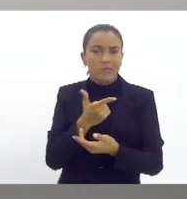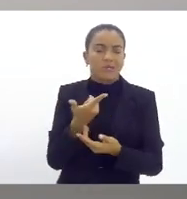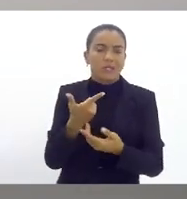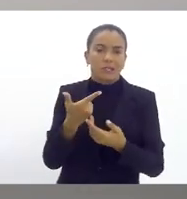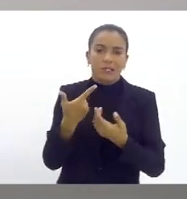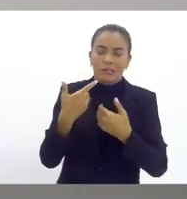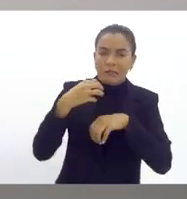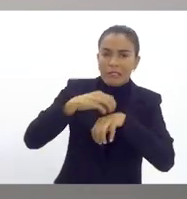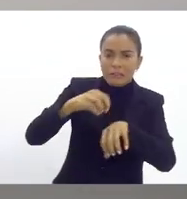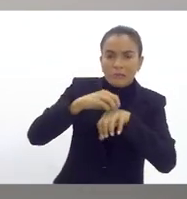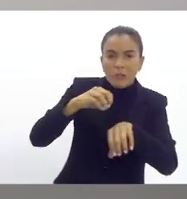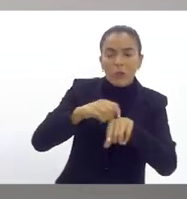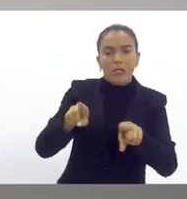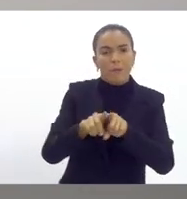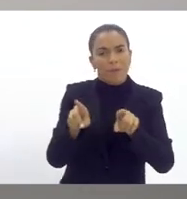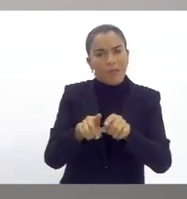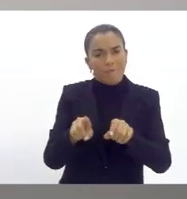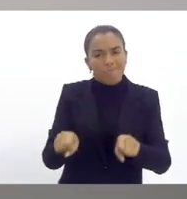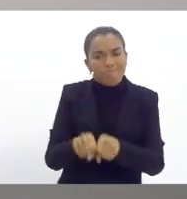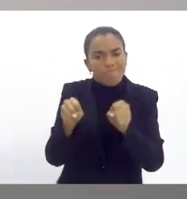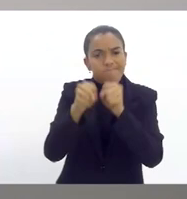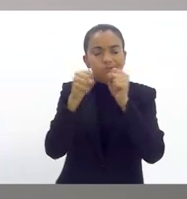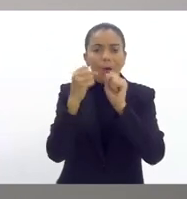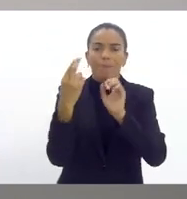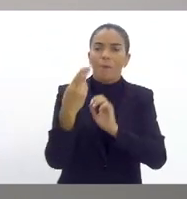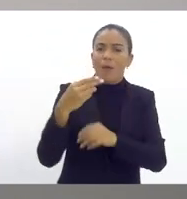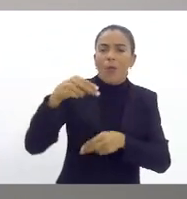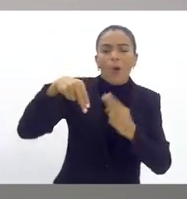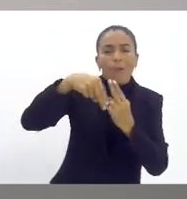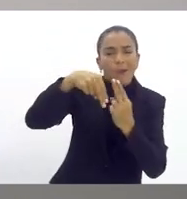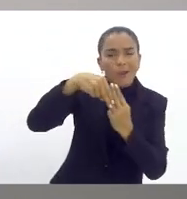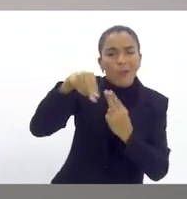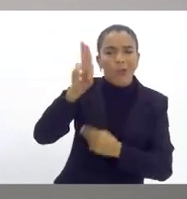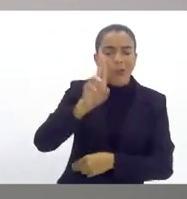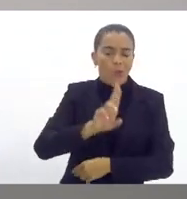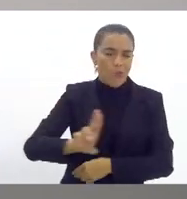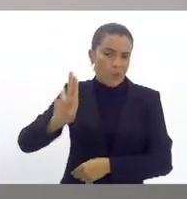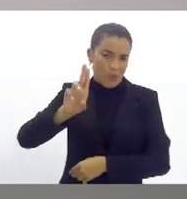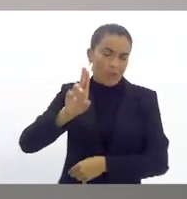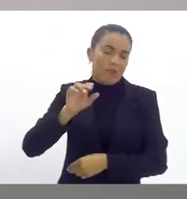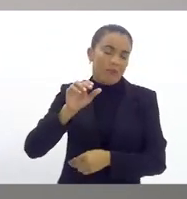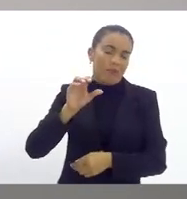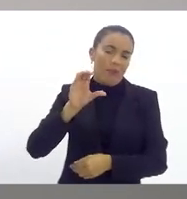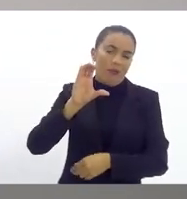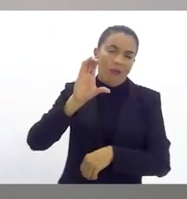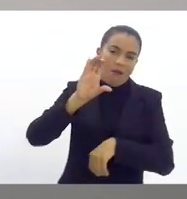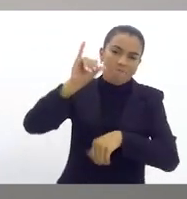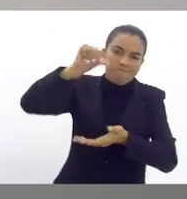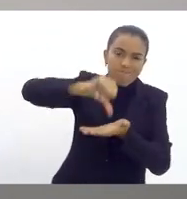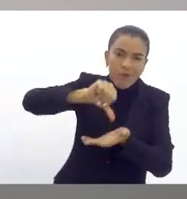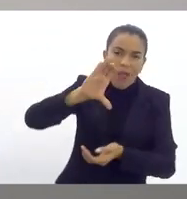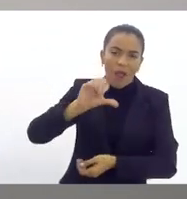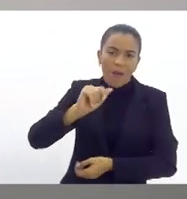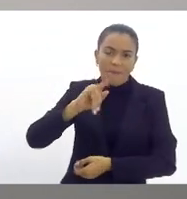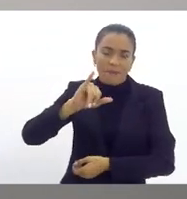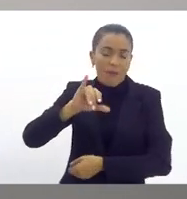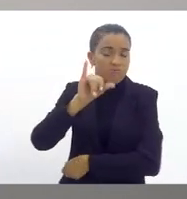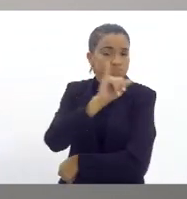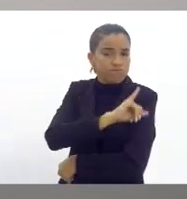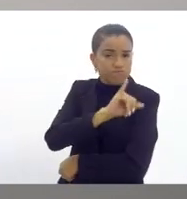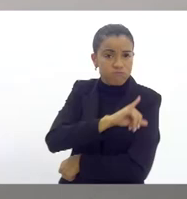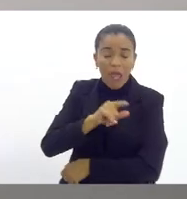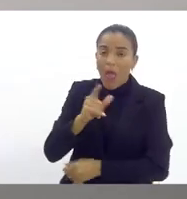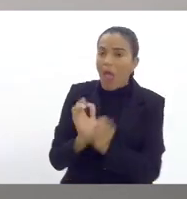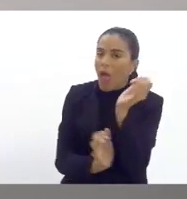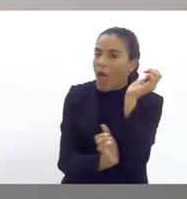universidade desborcretizar o bilhete único Universitário da capital é uma questão fundamental Porque é tanta burocracia